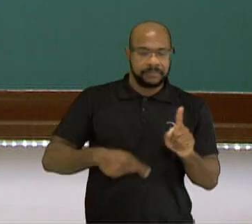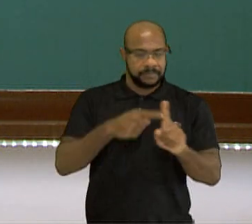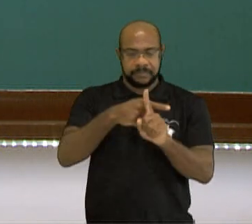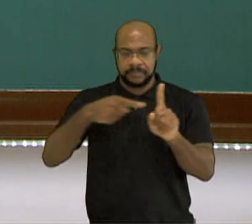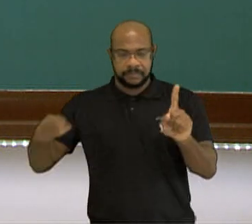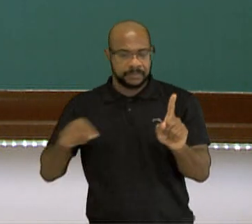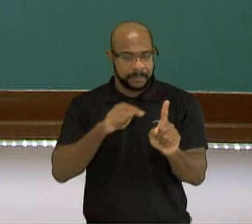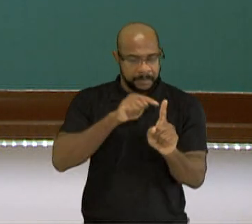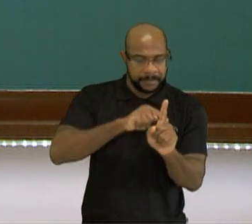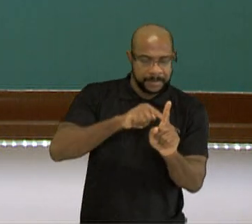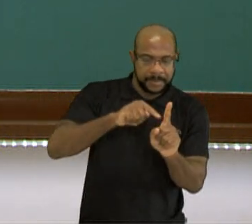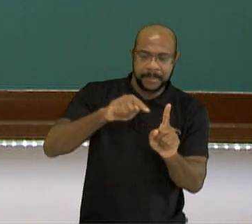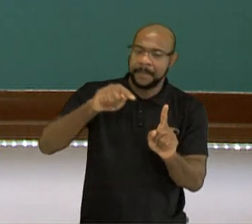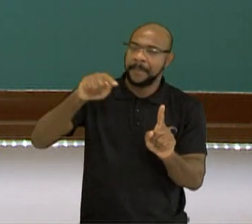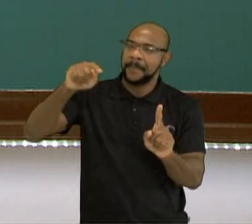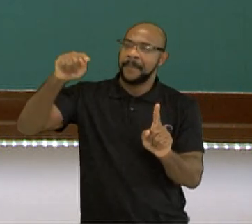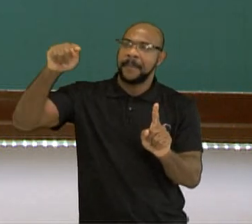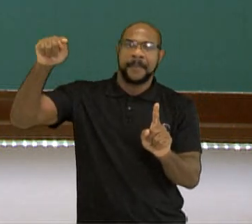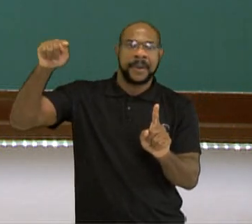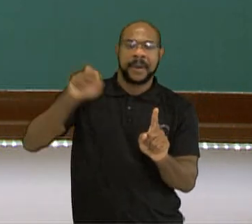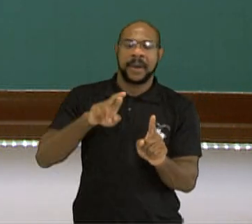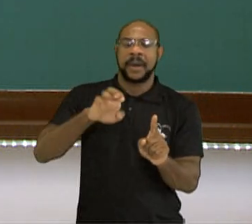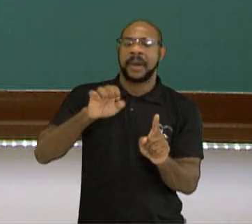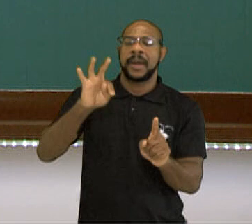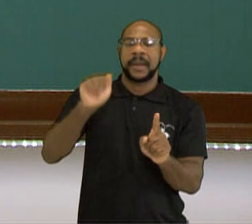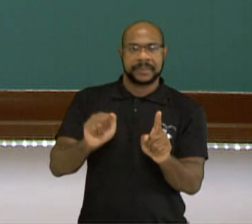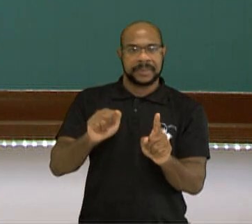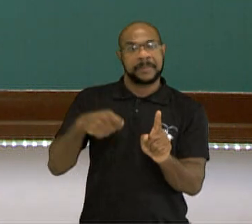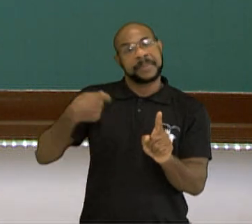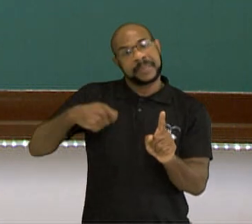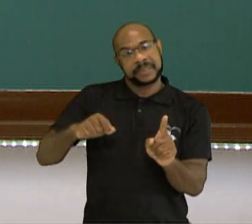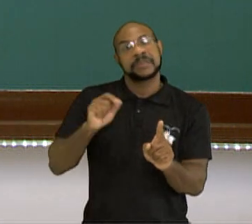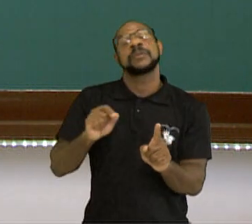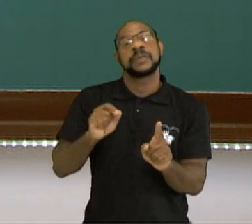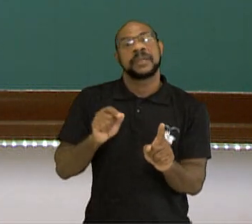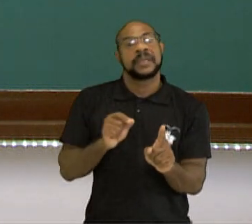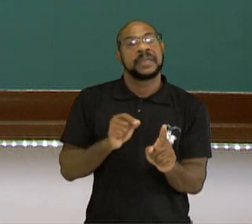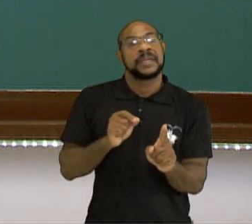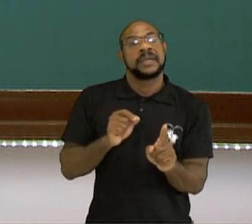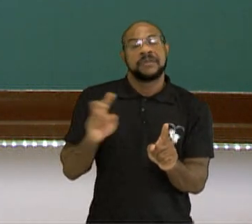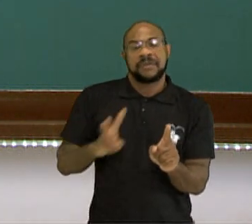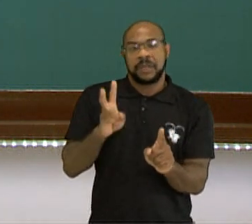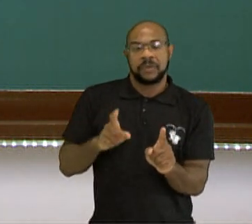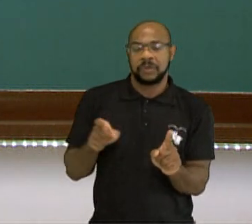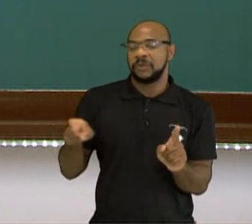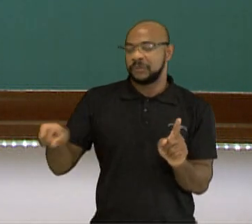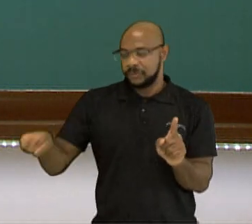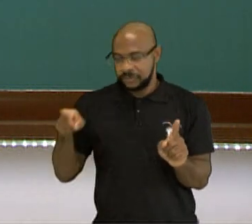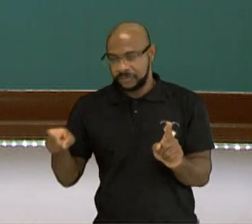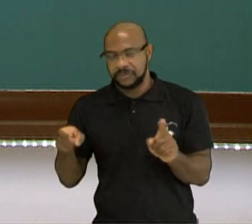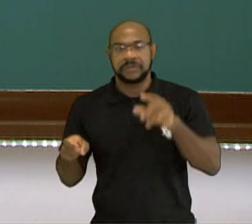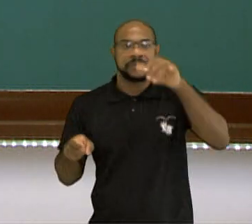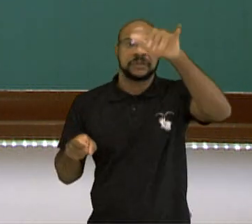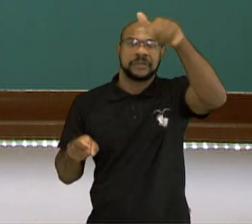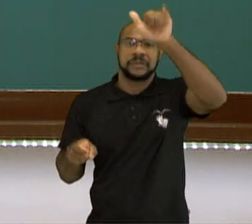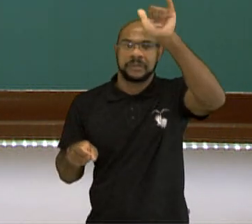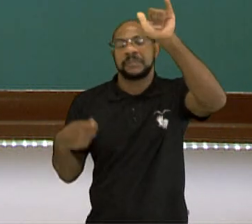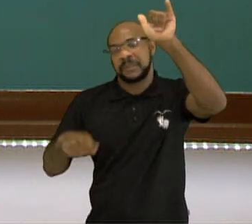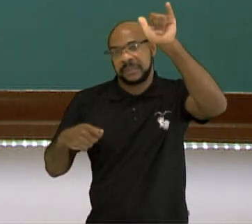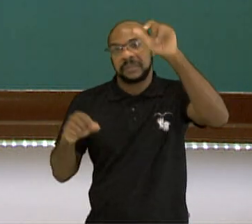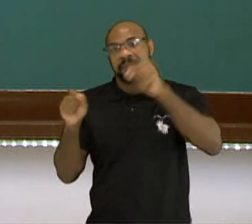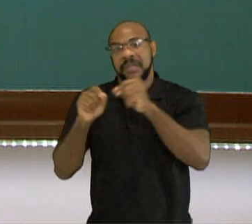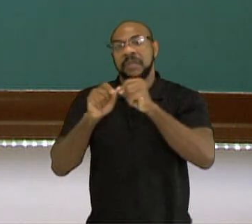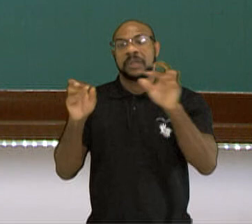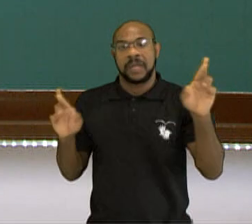a trajetória desta reta, eu preciso de um valor de x e um valor de y e fazer a relação entre